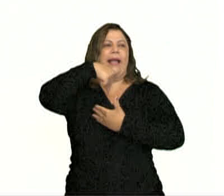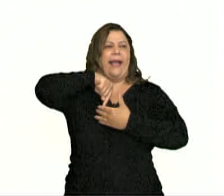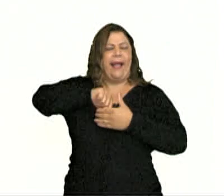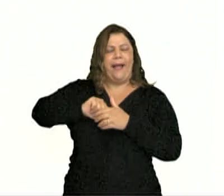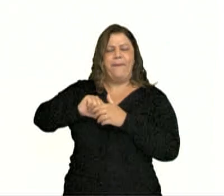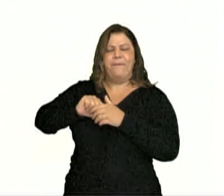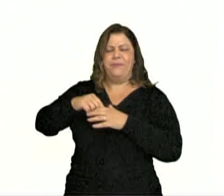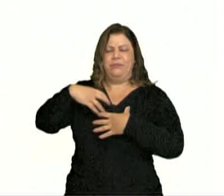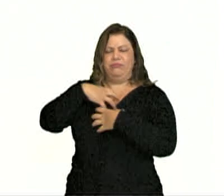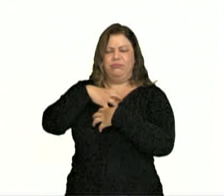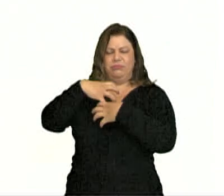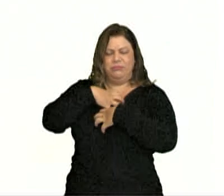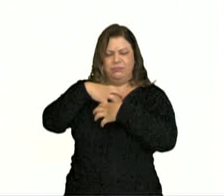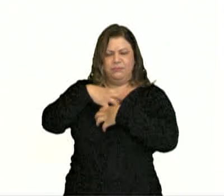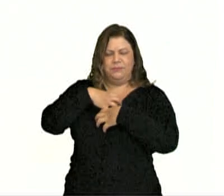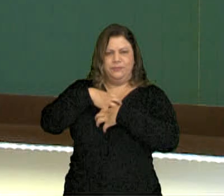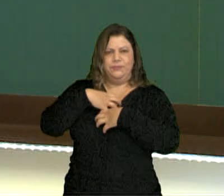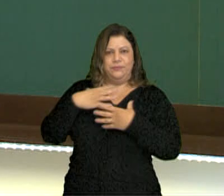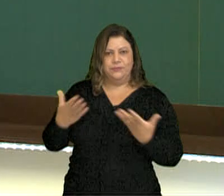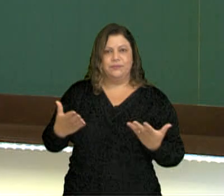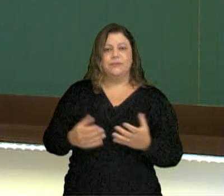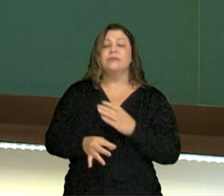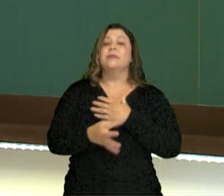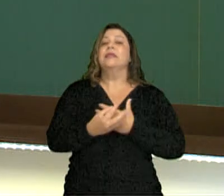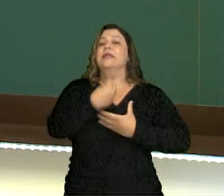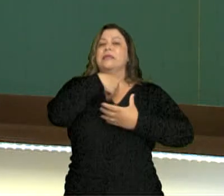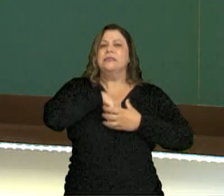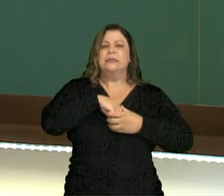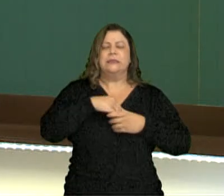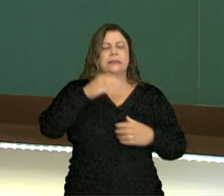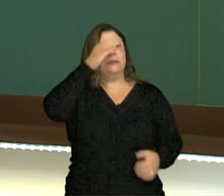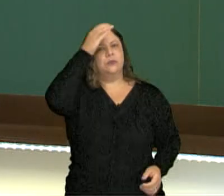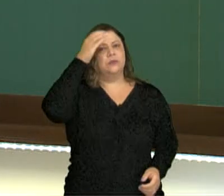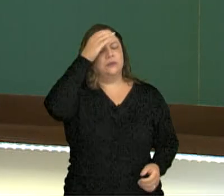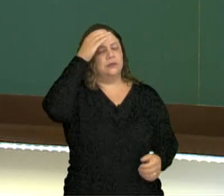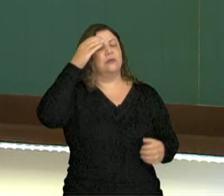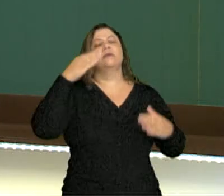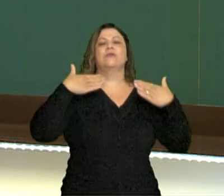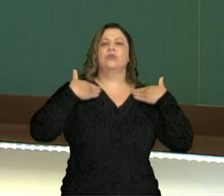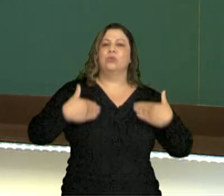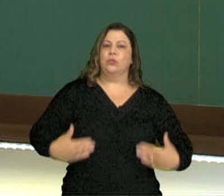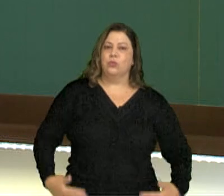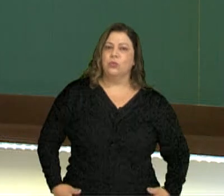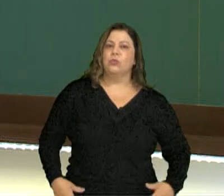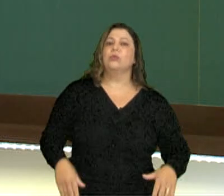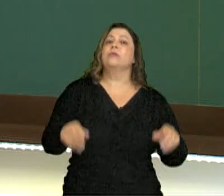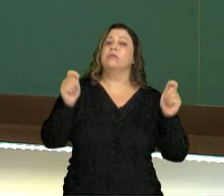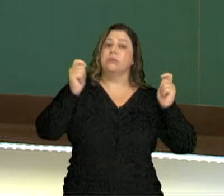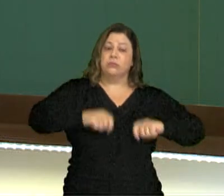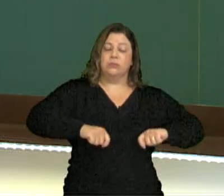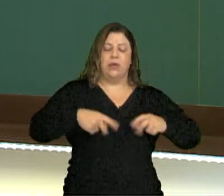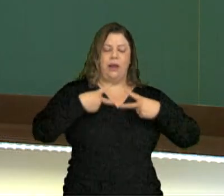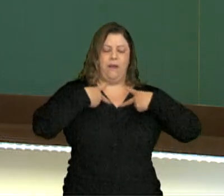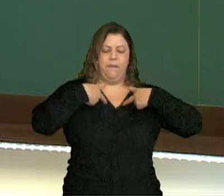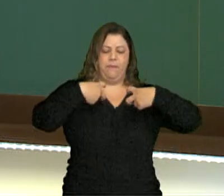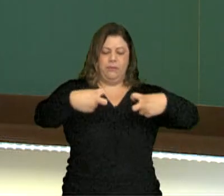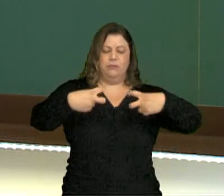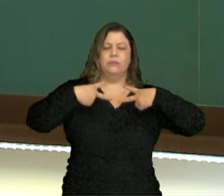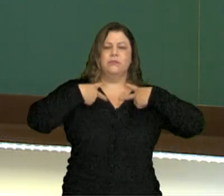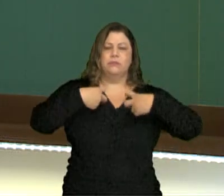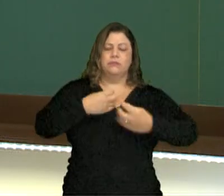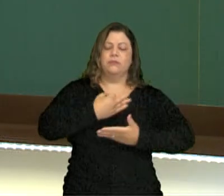a sensibilidade. Então, na ginástica de conscientização corporal, nós temos essa questão da introspecção,